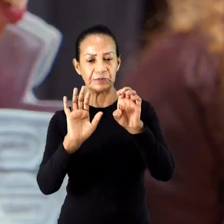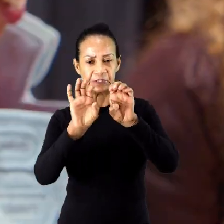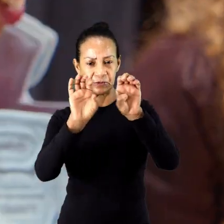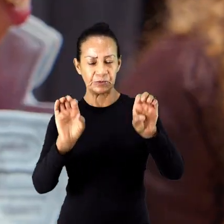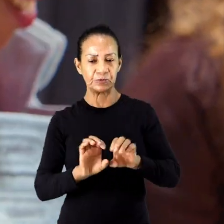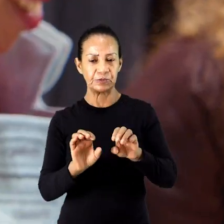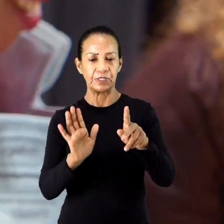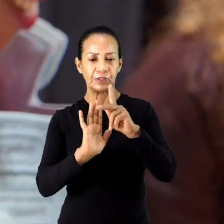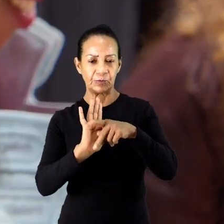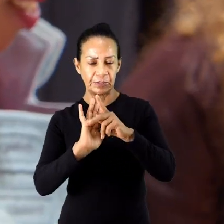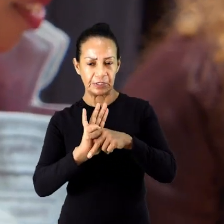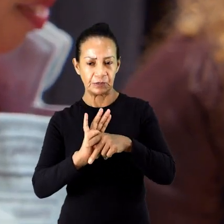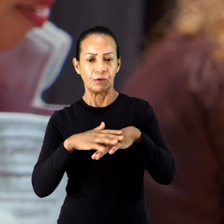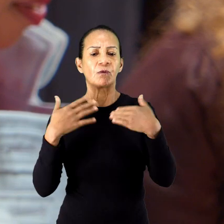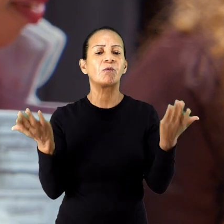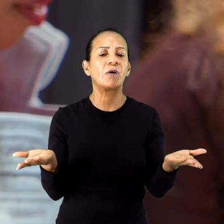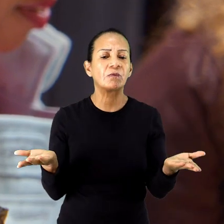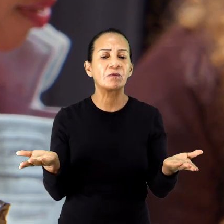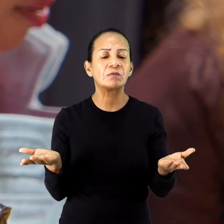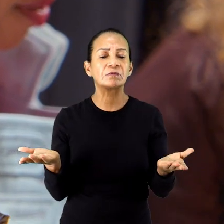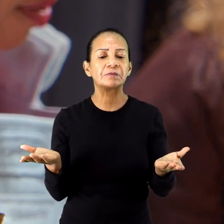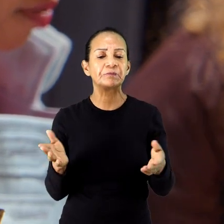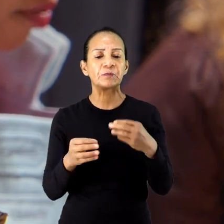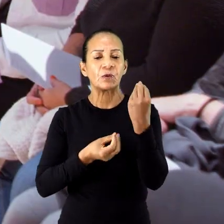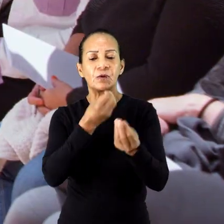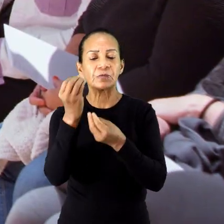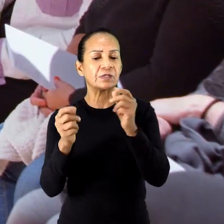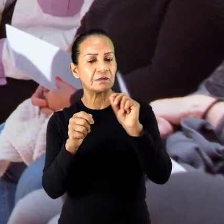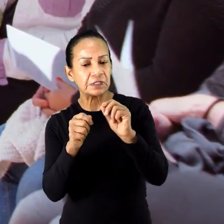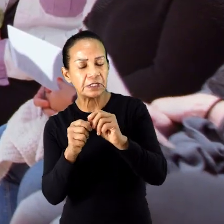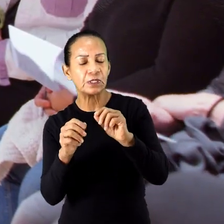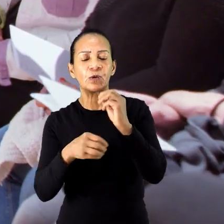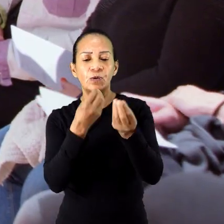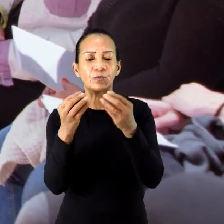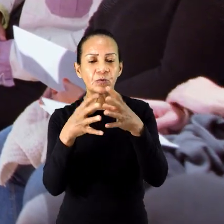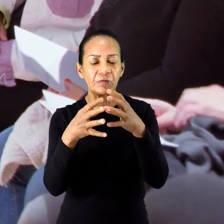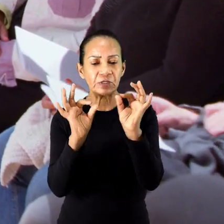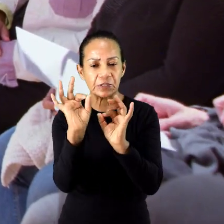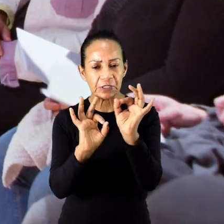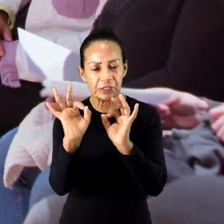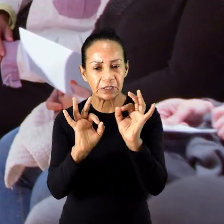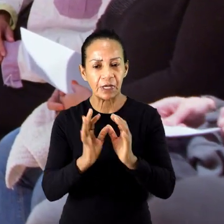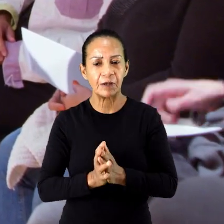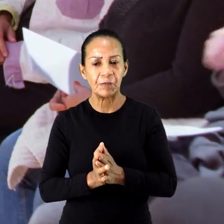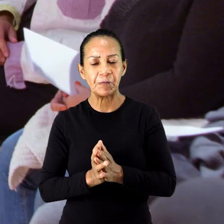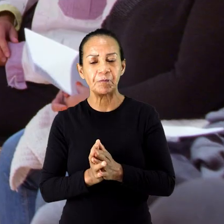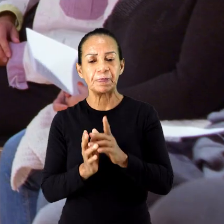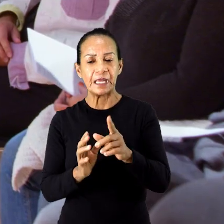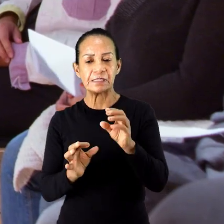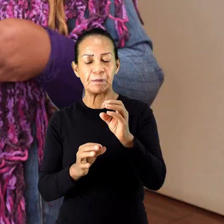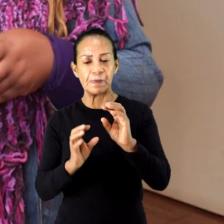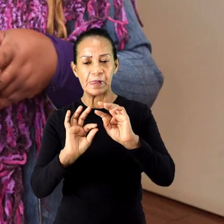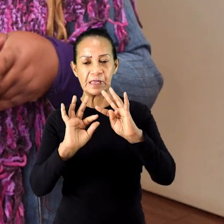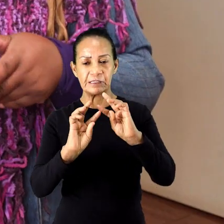construção, a estrutura de um projeto. Que tipo de projeto surge? Que tipo de pergunta a gente vai fazer? Como é que o grupo se organiza para uma determinada